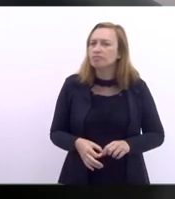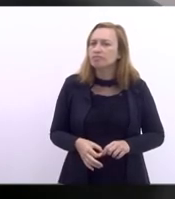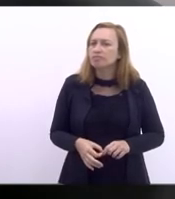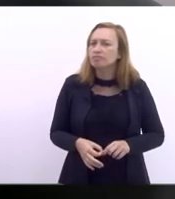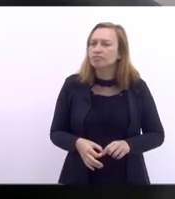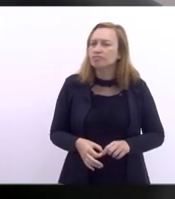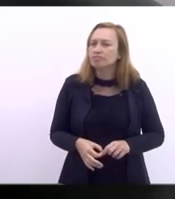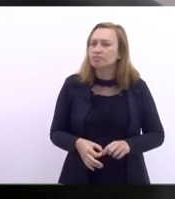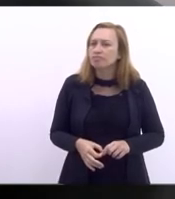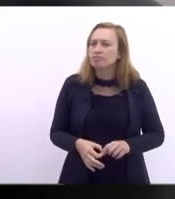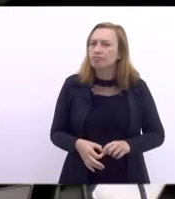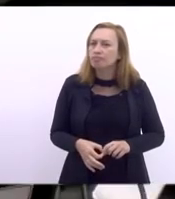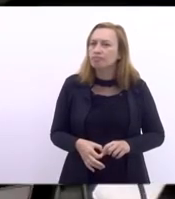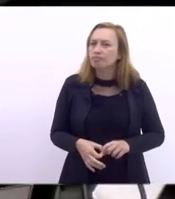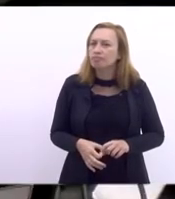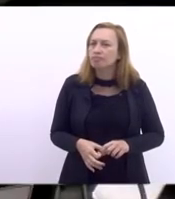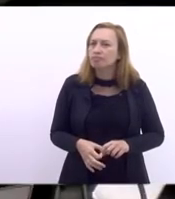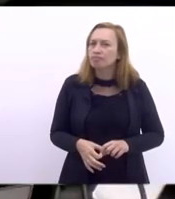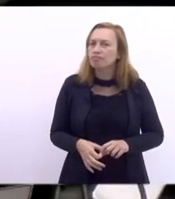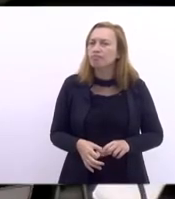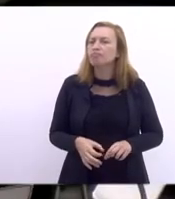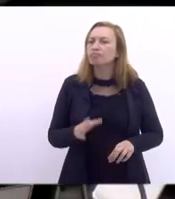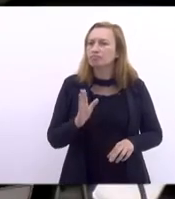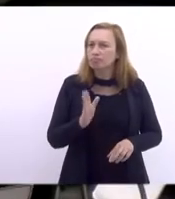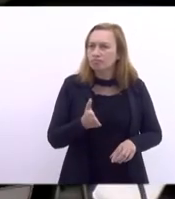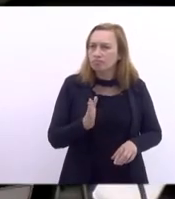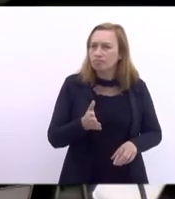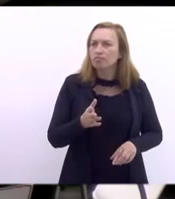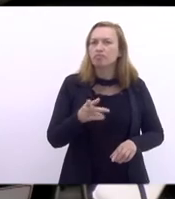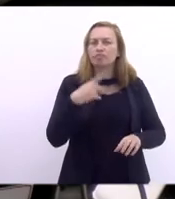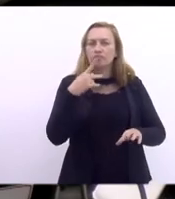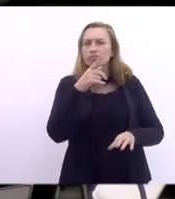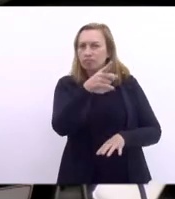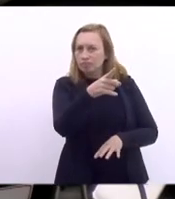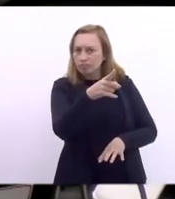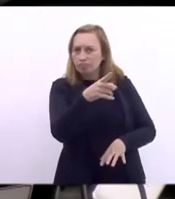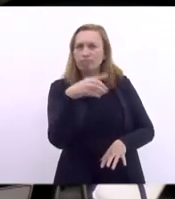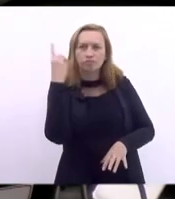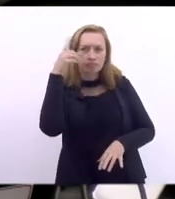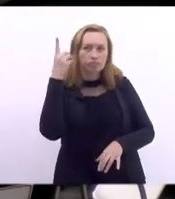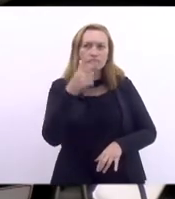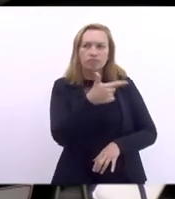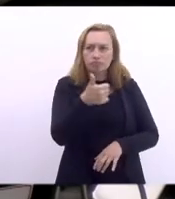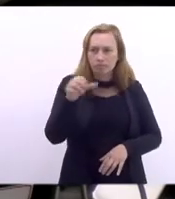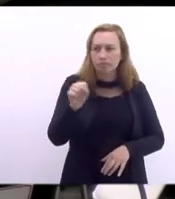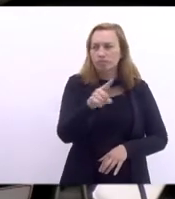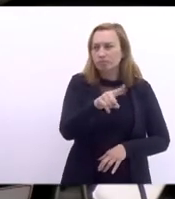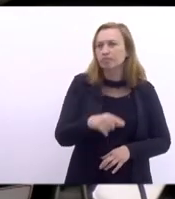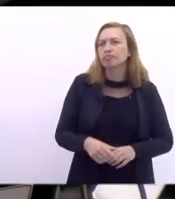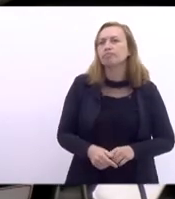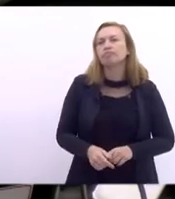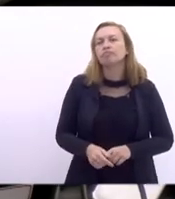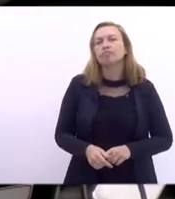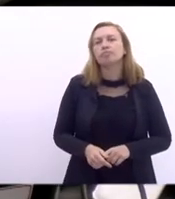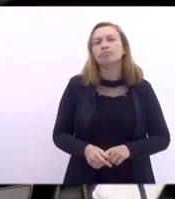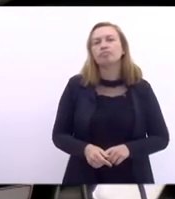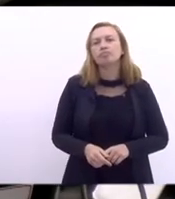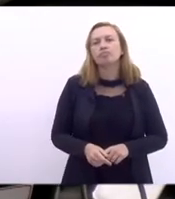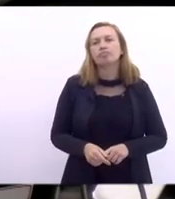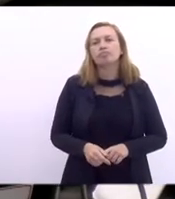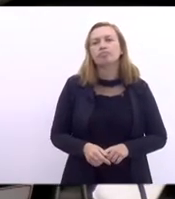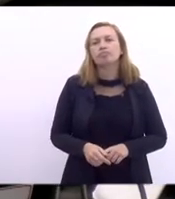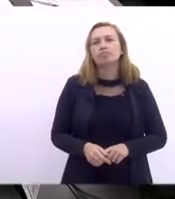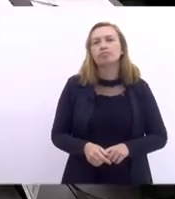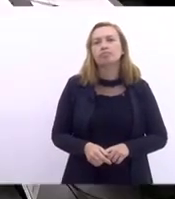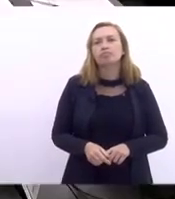E ai no âmbito já de Regina exatamente o deputado falou em 2018 exatamente queria entender o